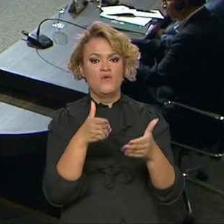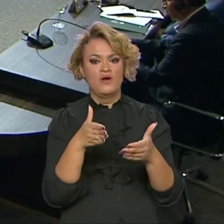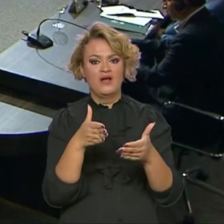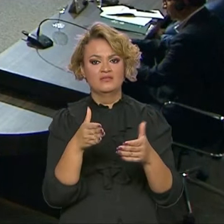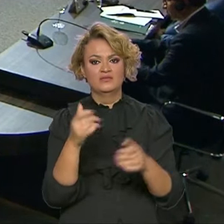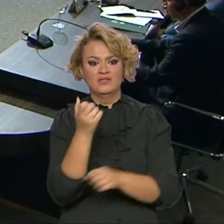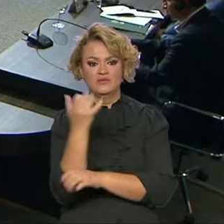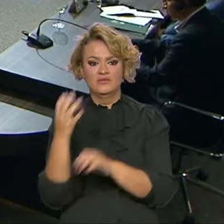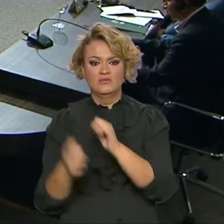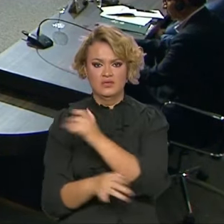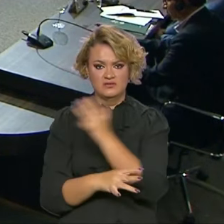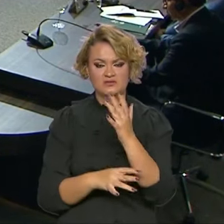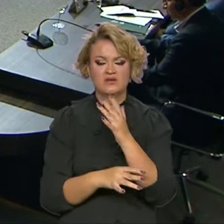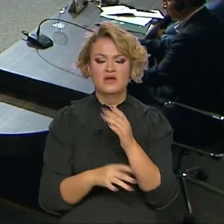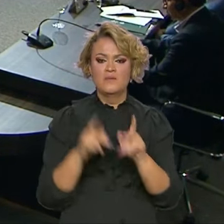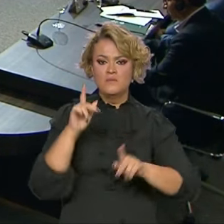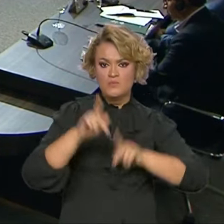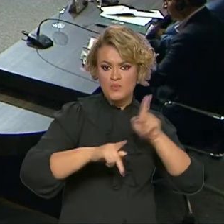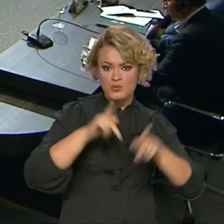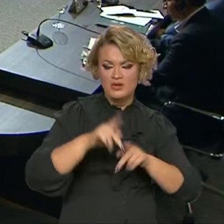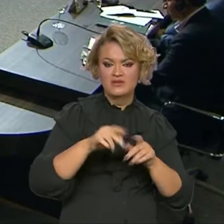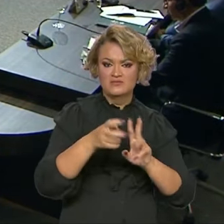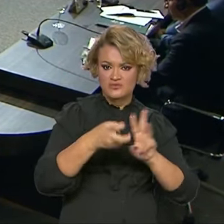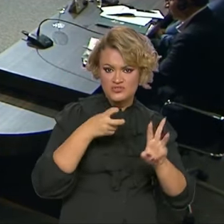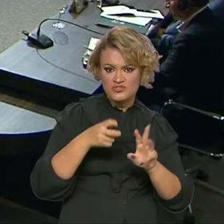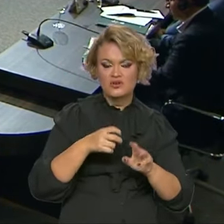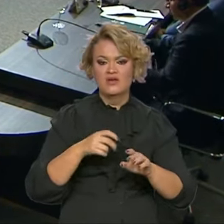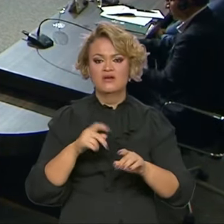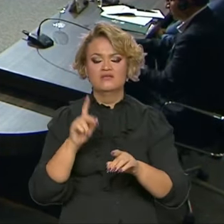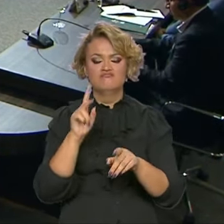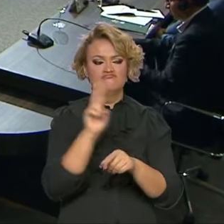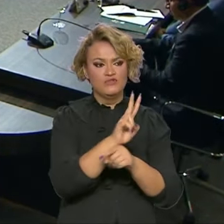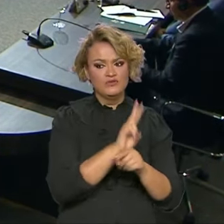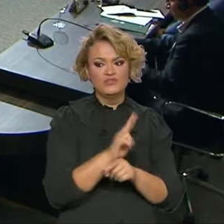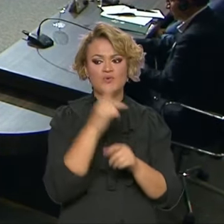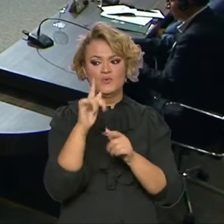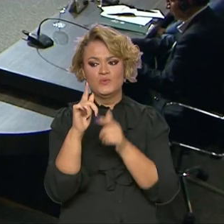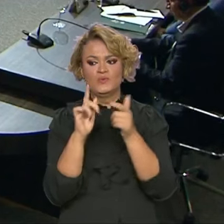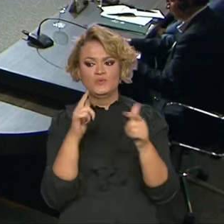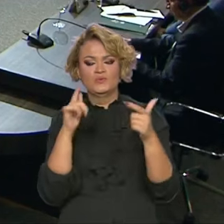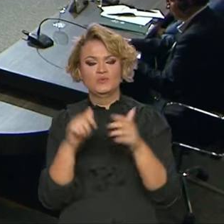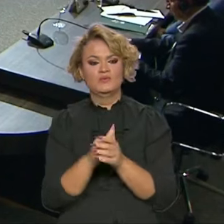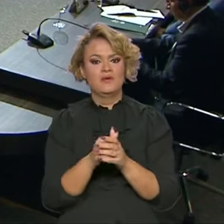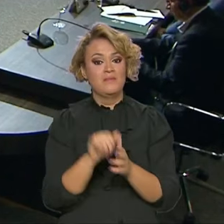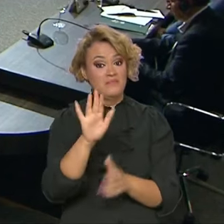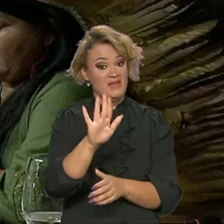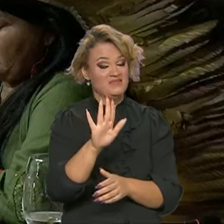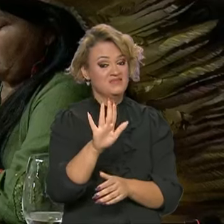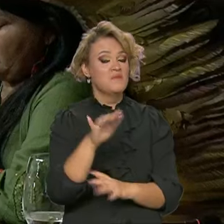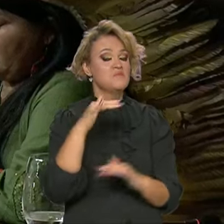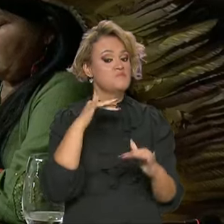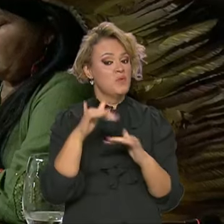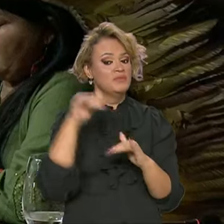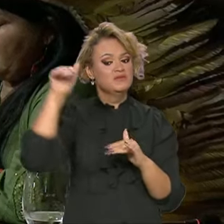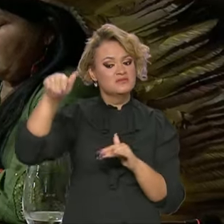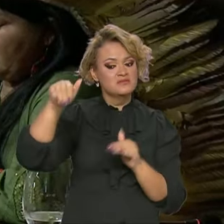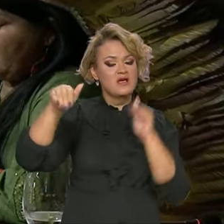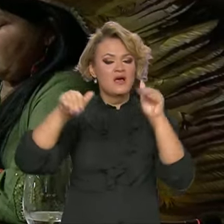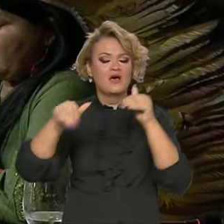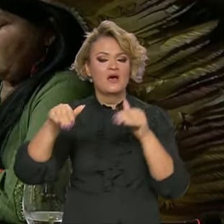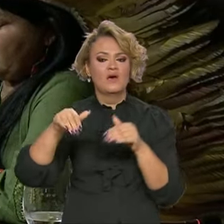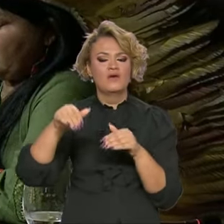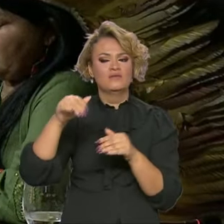que proteger os povos indígenas e as comunidades tradicionais, mas também mobilizar seu